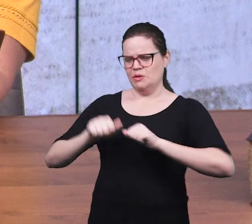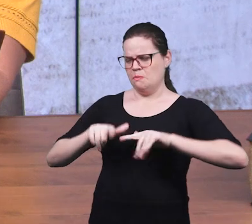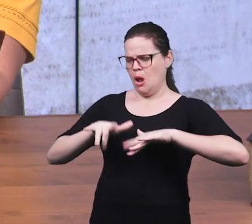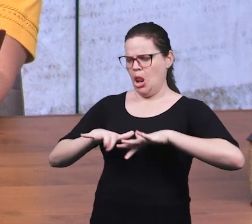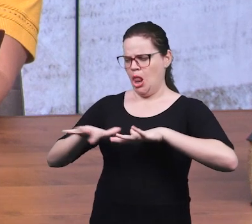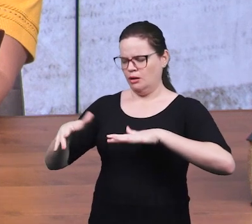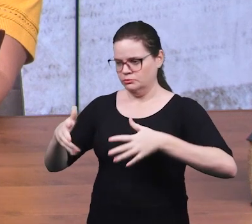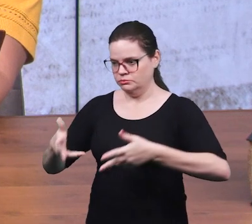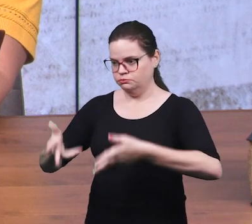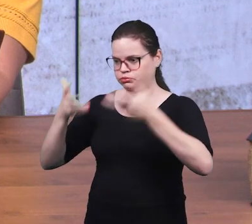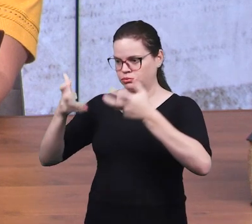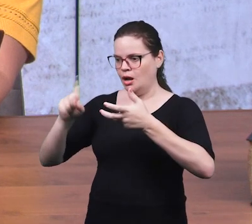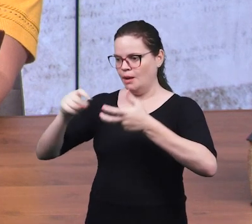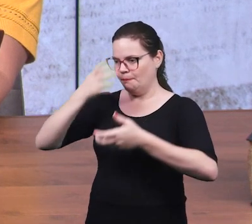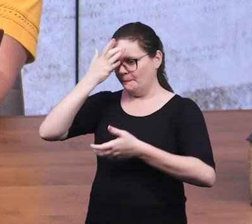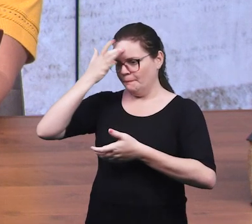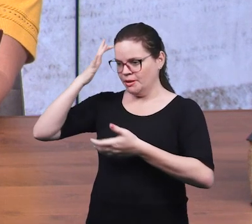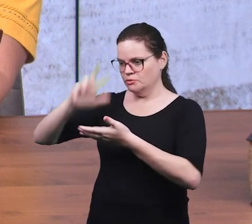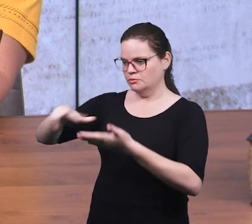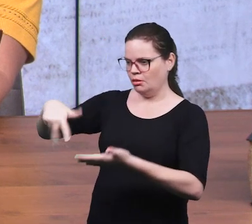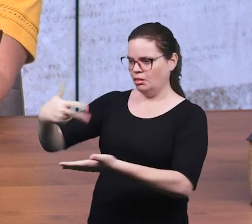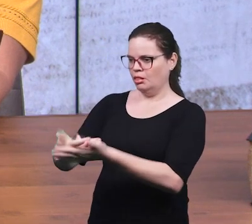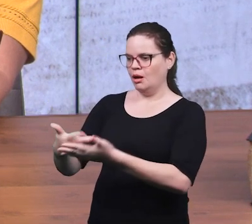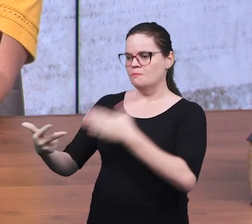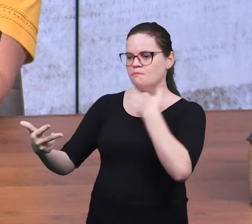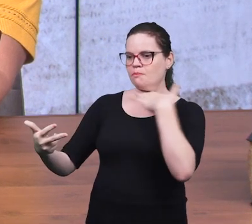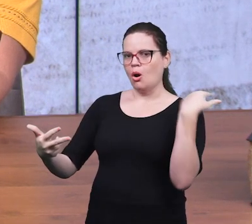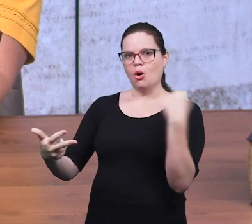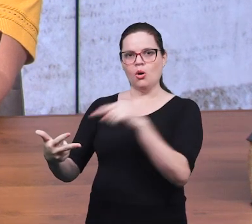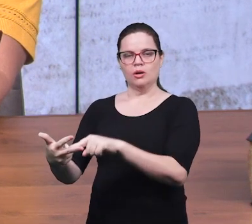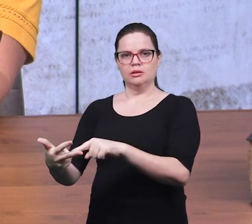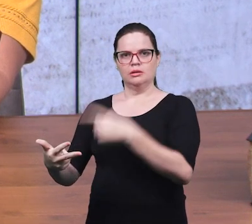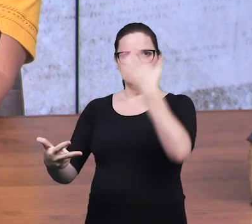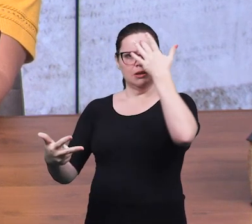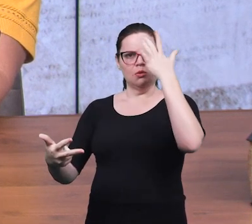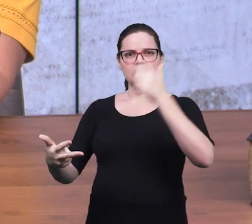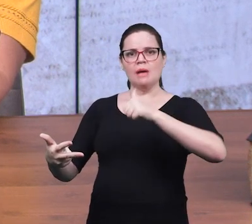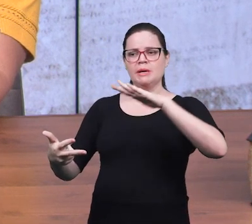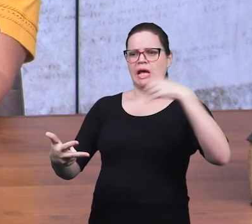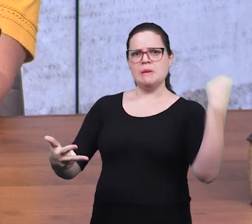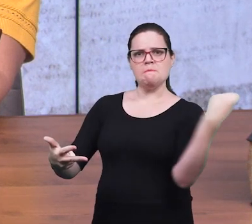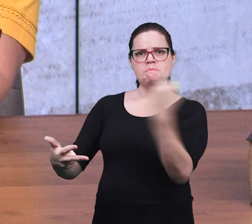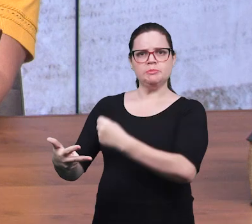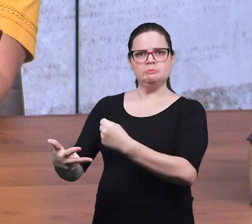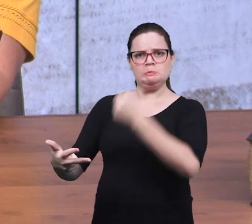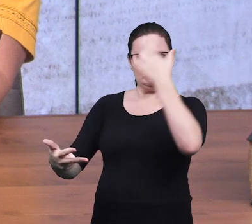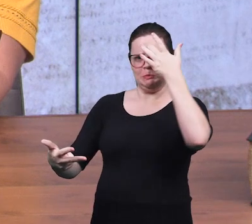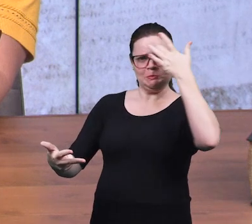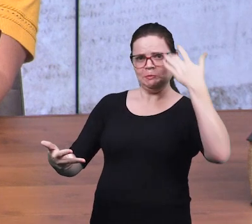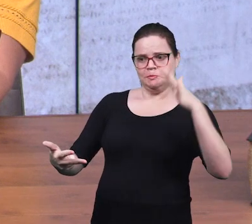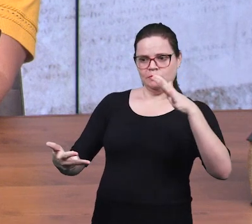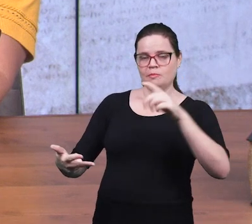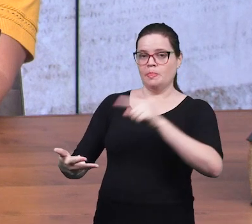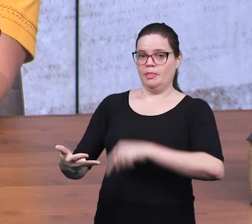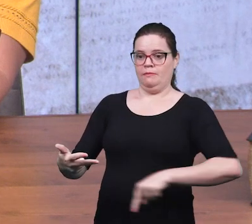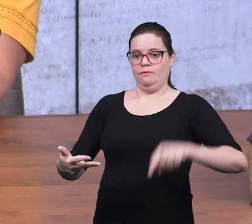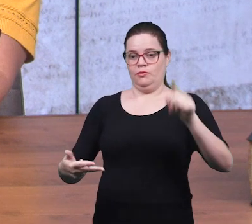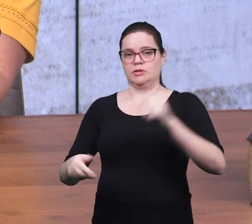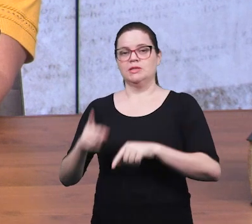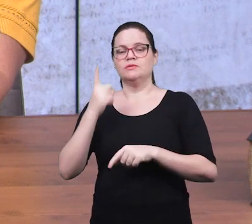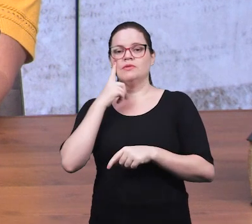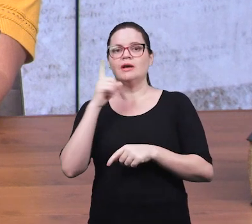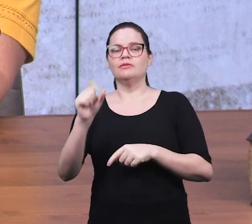morto caído no campo, sem que se saiba quem o matou, então sairão os